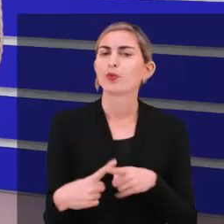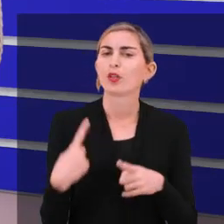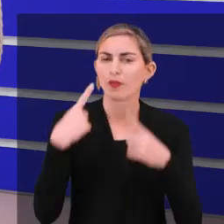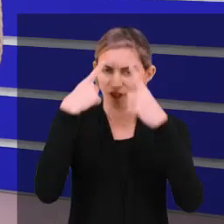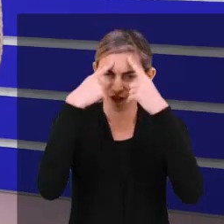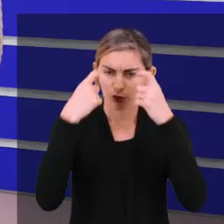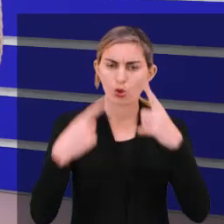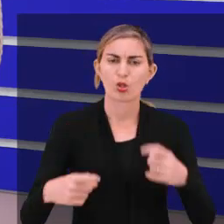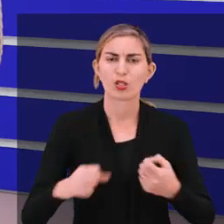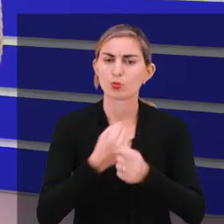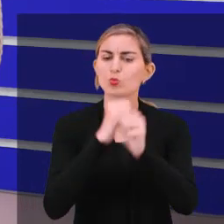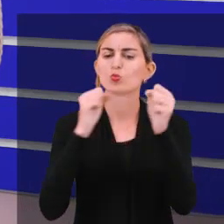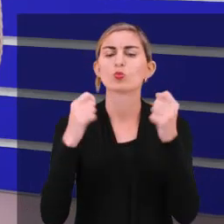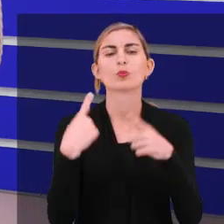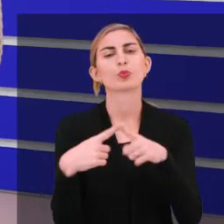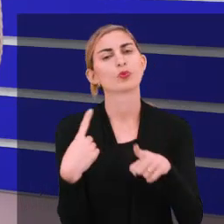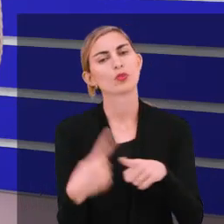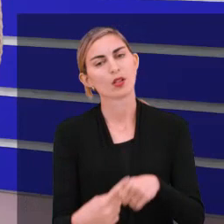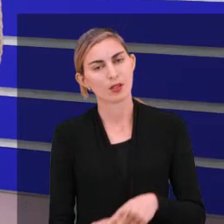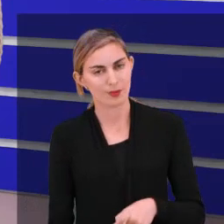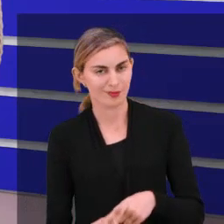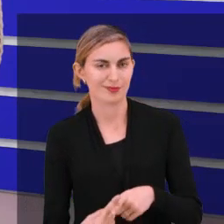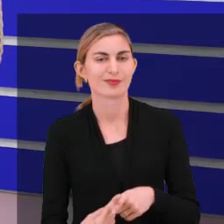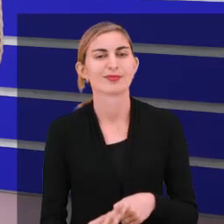ele é violento, né? Se